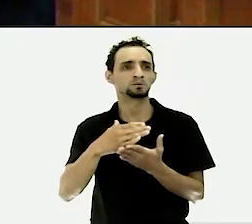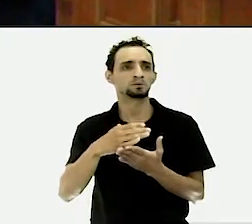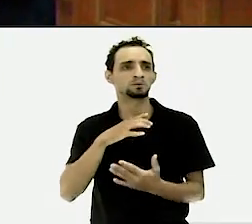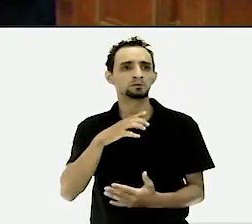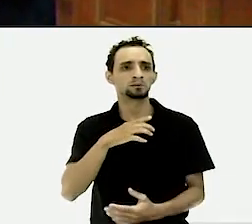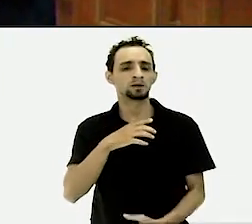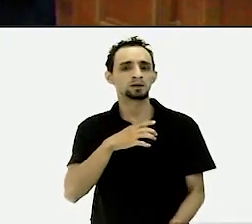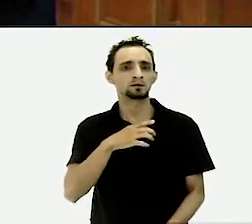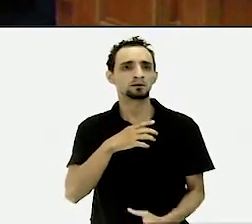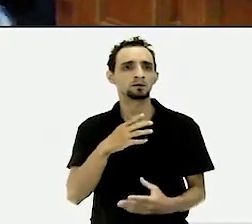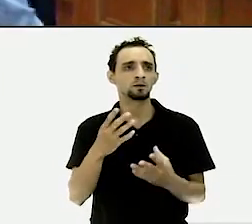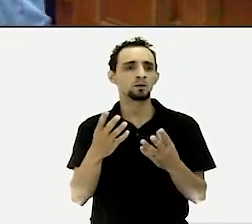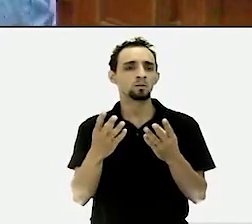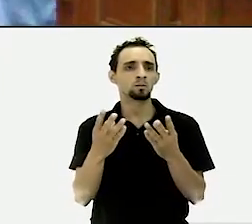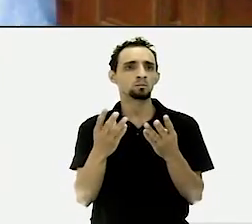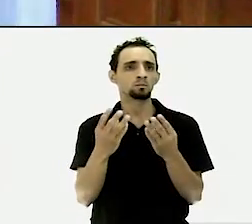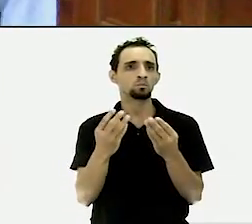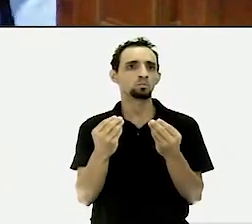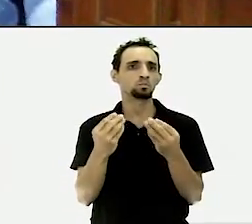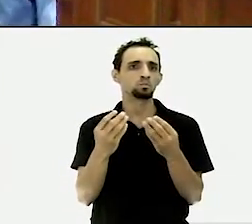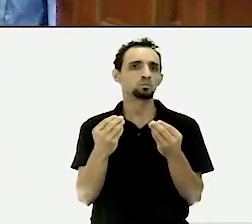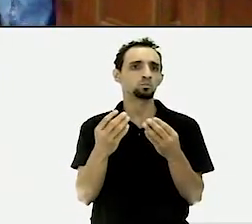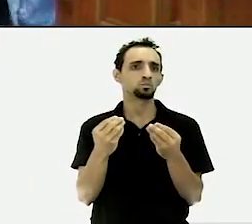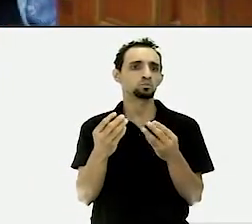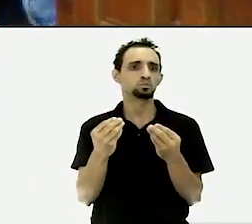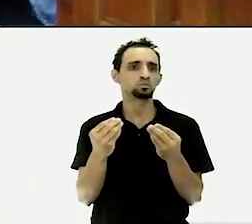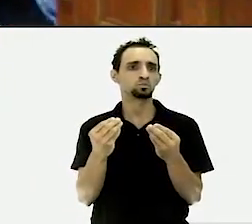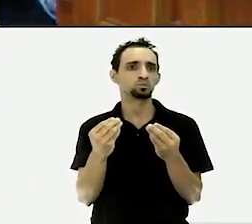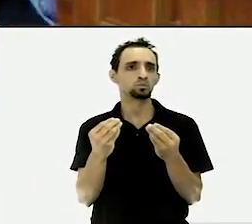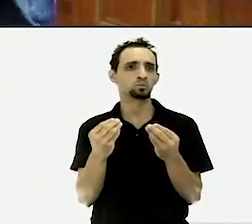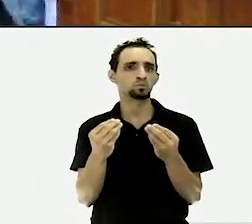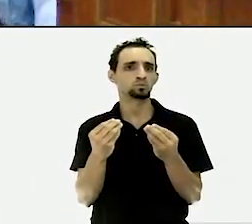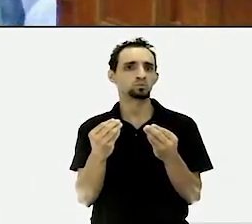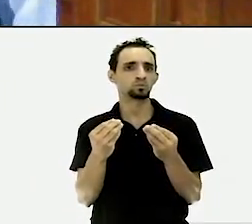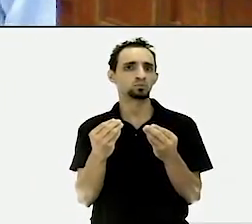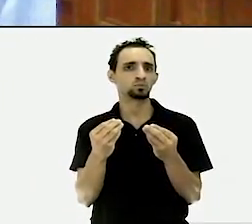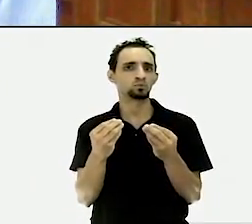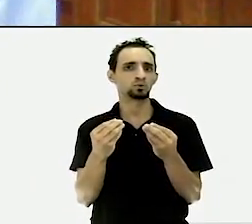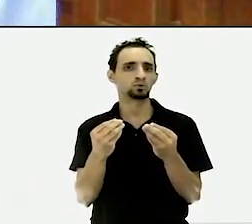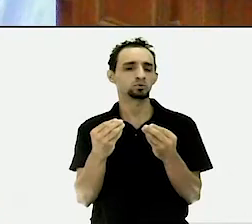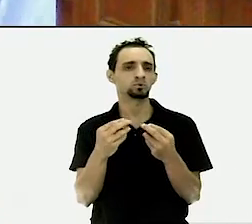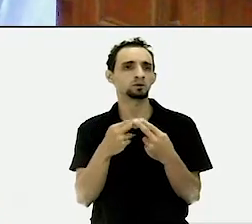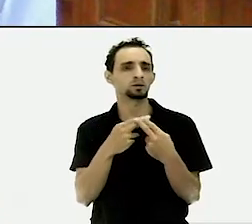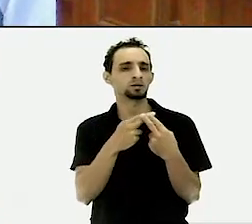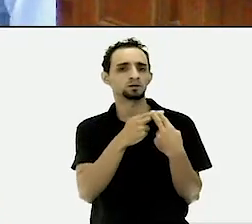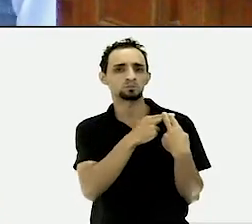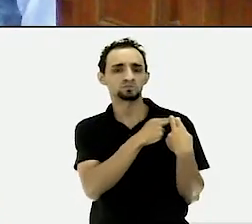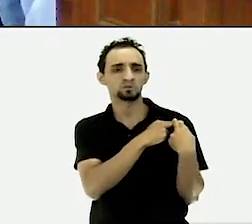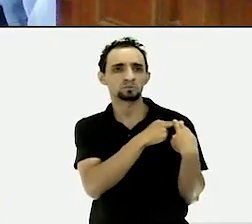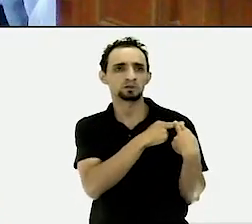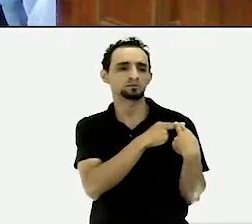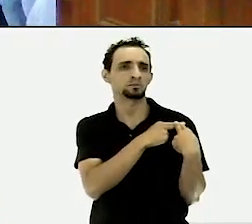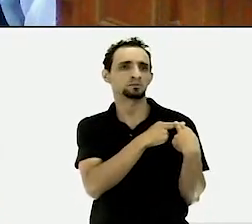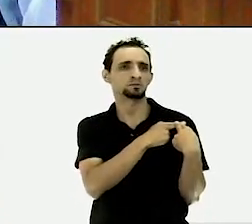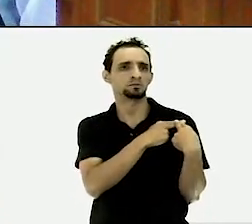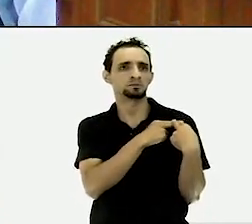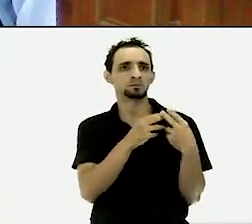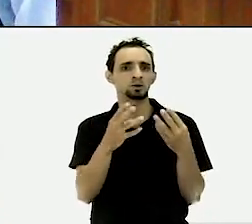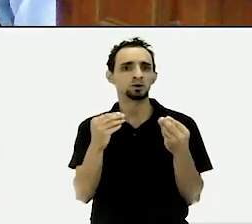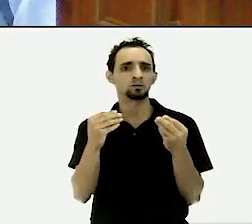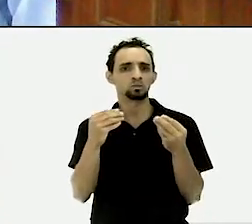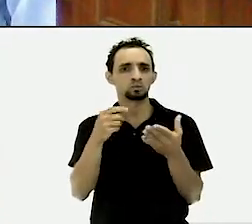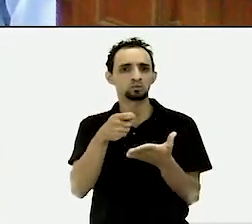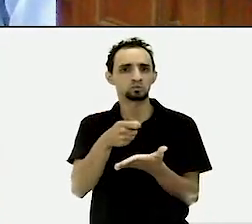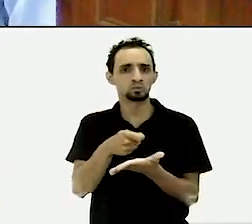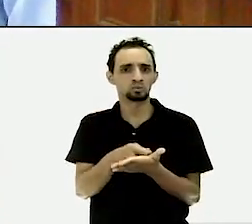está ali para ajudar. Então, em seu nome, eu parabenizo toda a equipe do CAPS, e pode contar sempre com essa casa, precisar